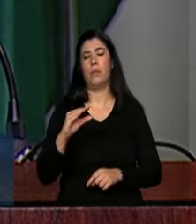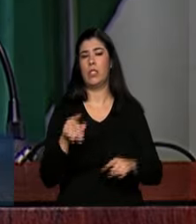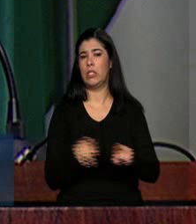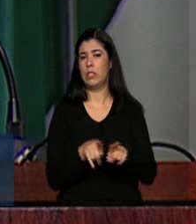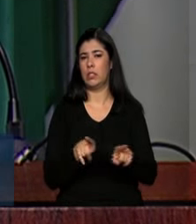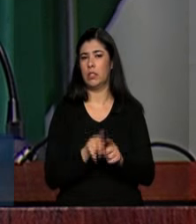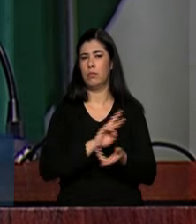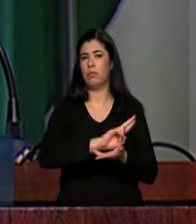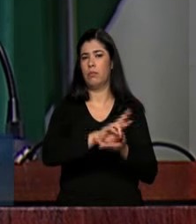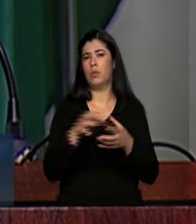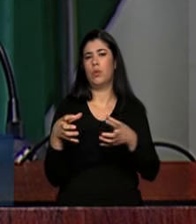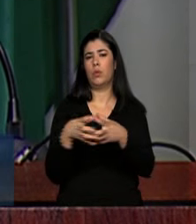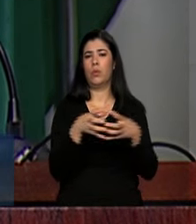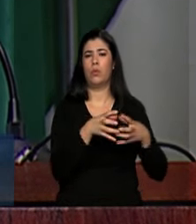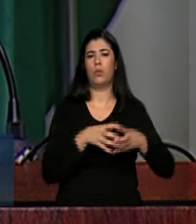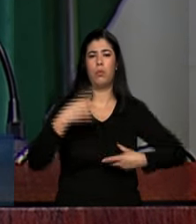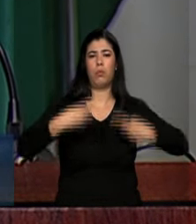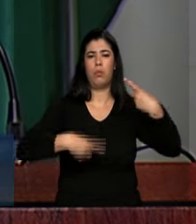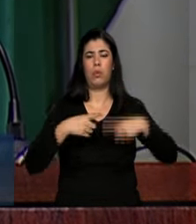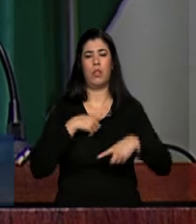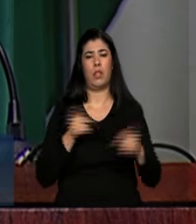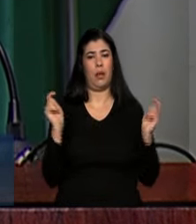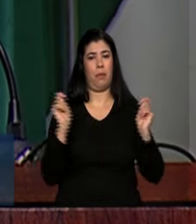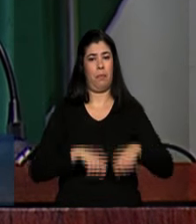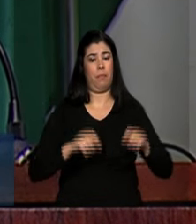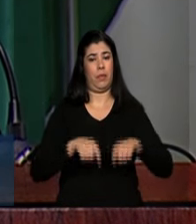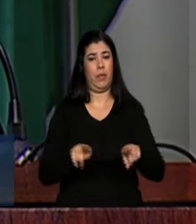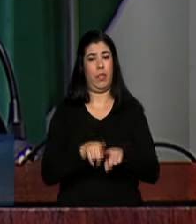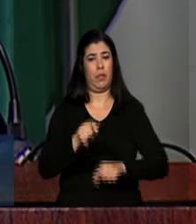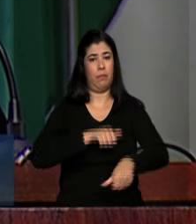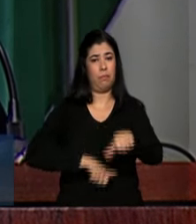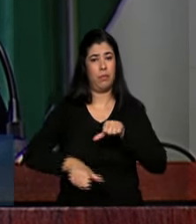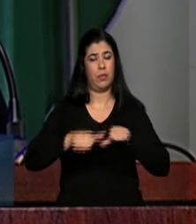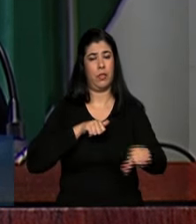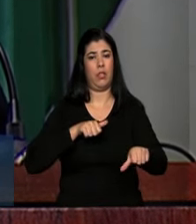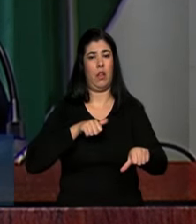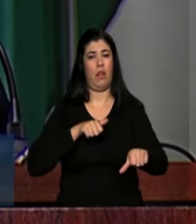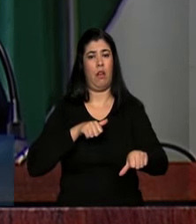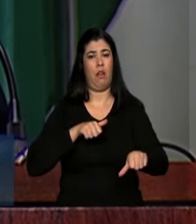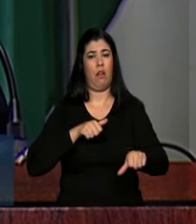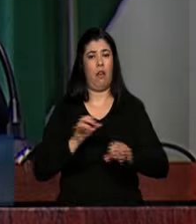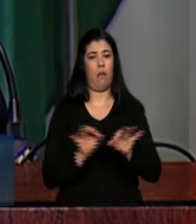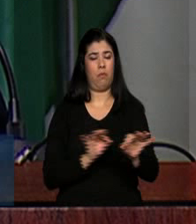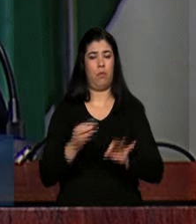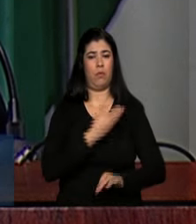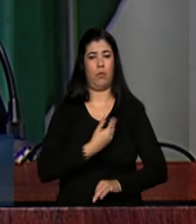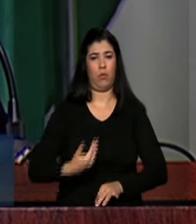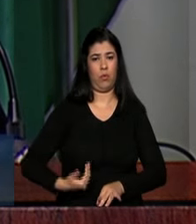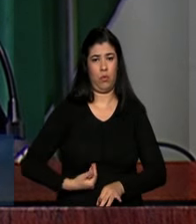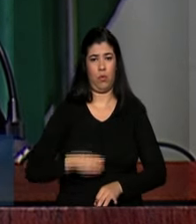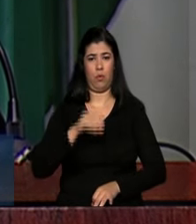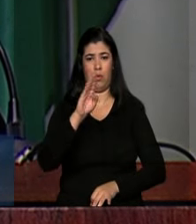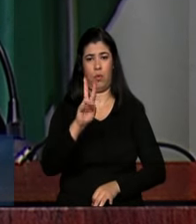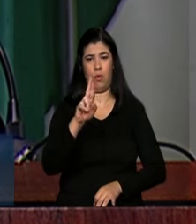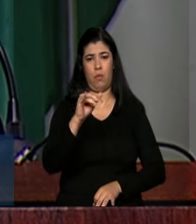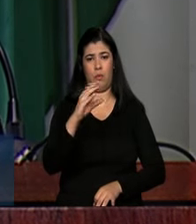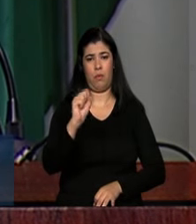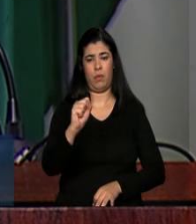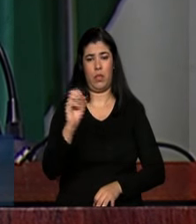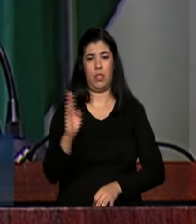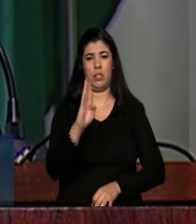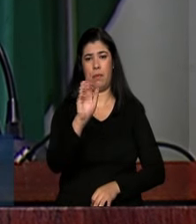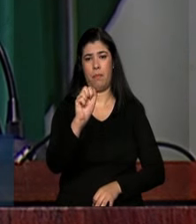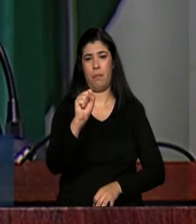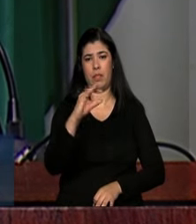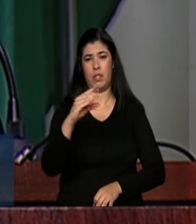agrupamentos políticos dotados de capacidade de reformar a governança global, como o BRICS, IBAS, o BASIC,